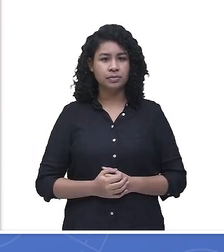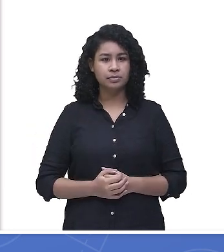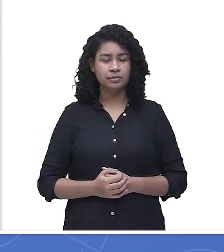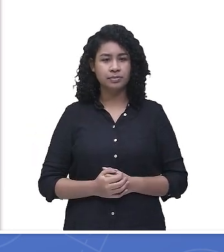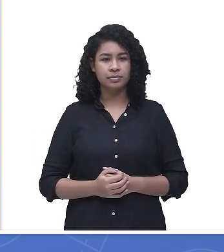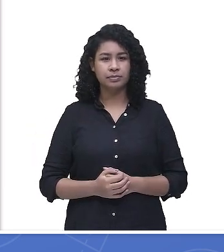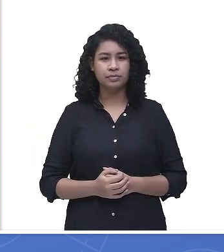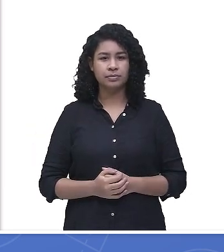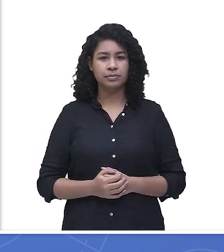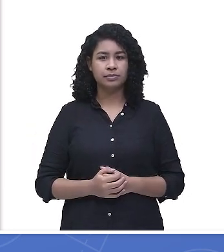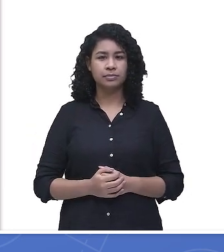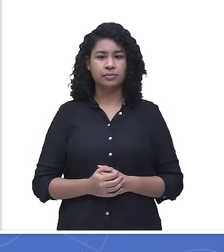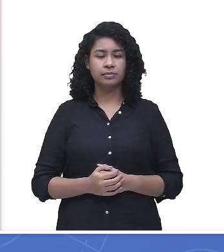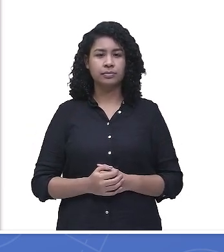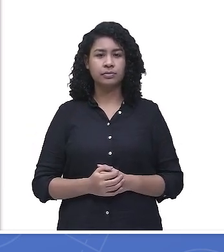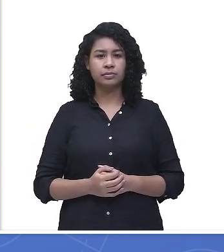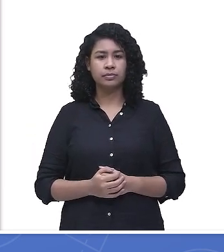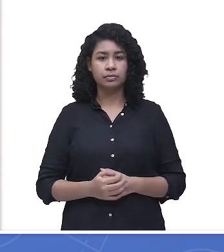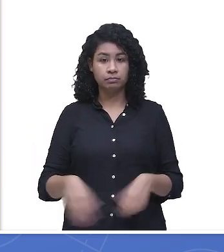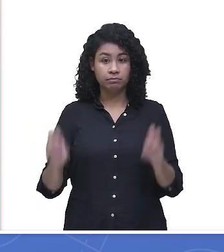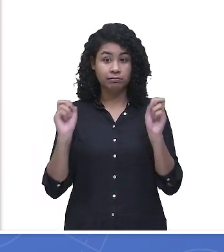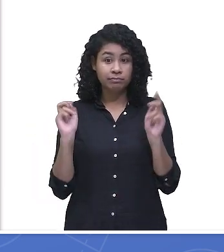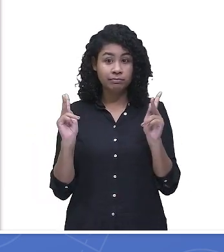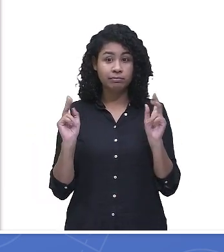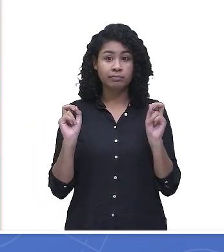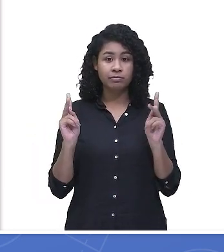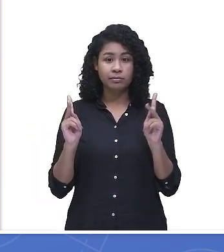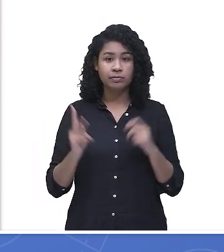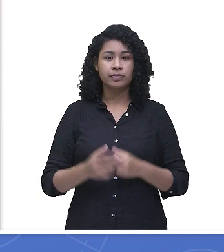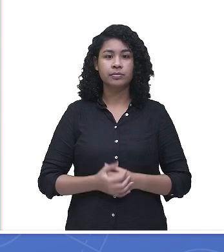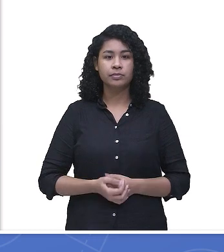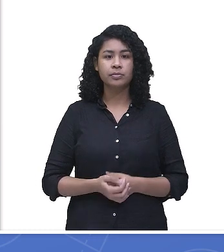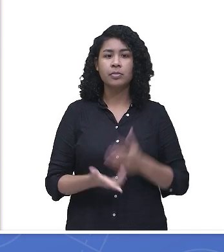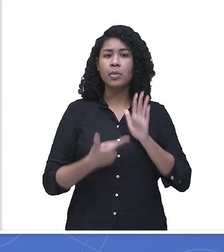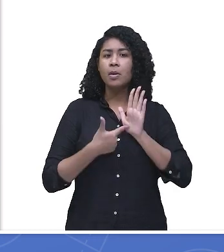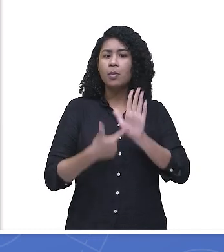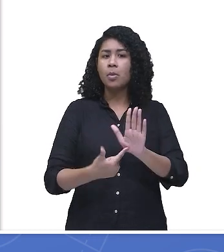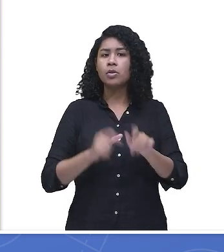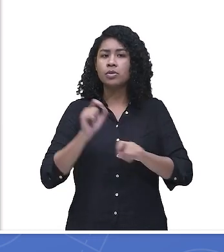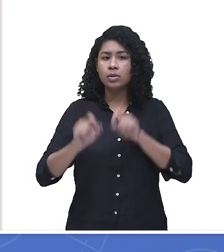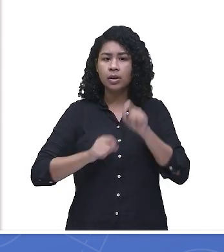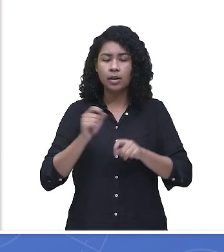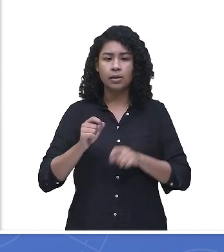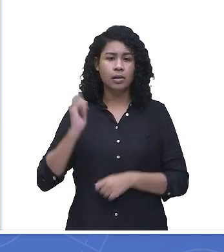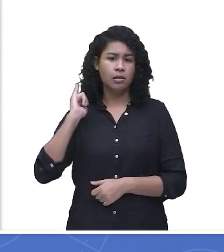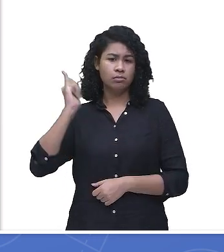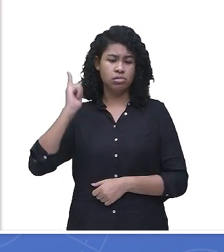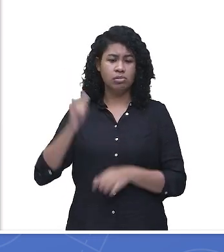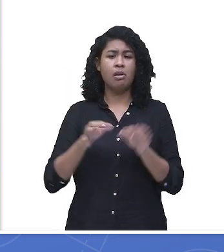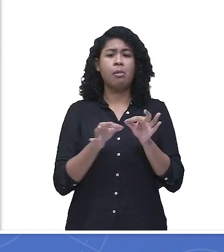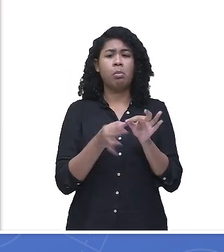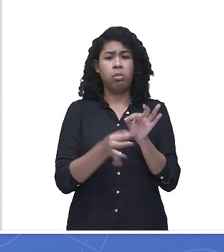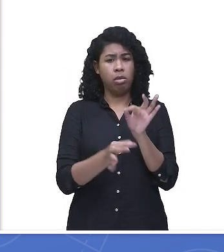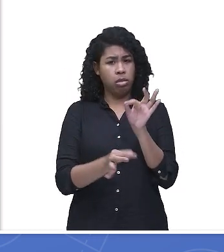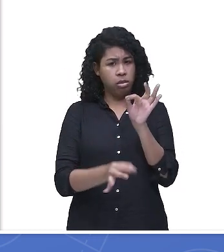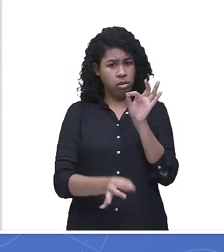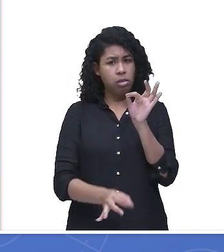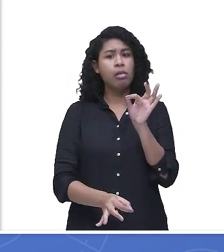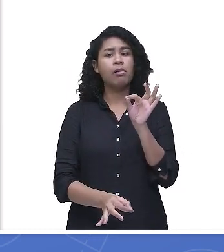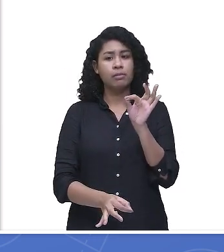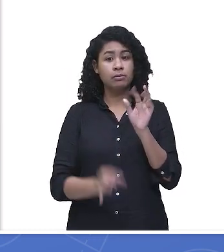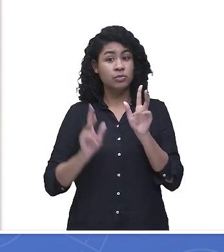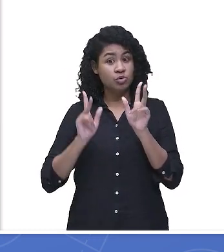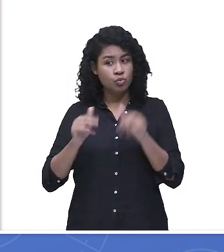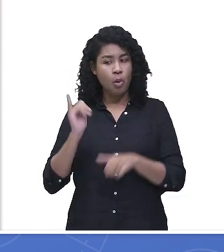um gênero intermediário, certo? E ele vai apresentar uma narrativa extensa, assim como o conto, né, difere do romance por